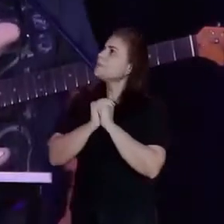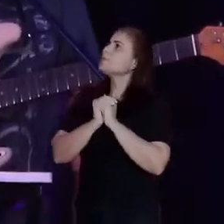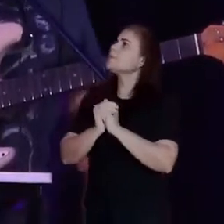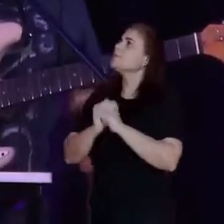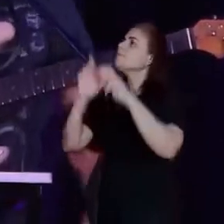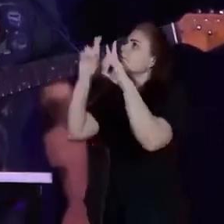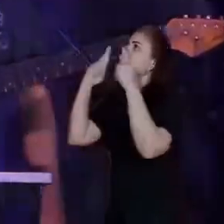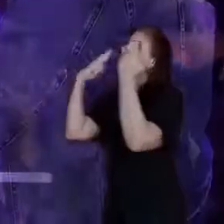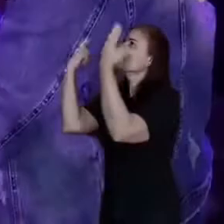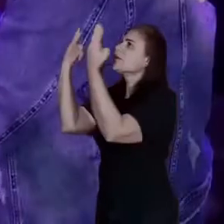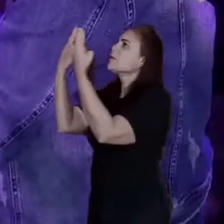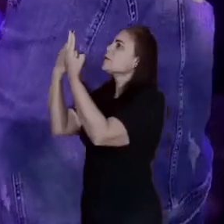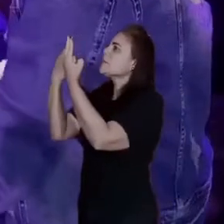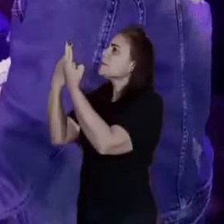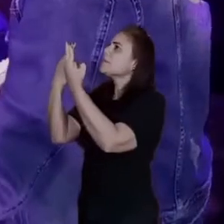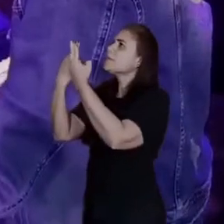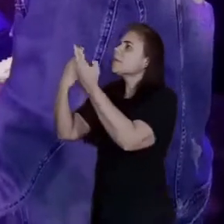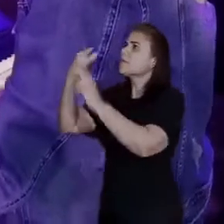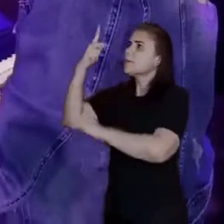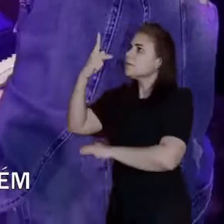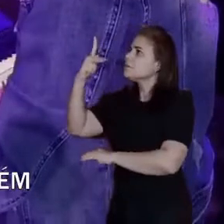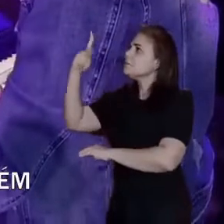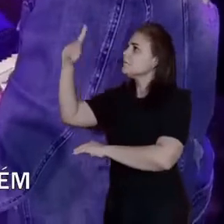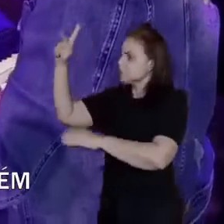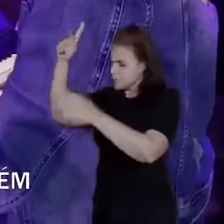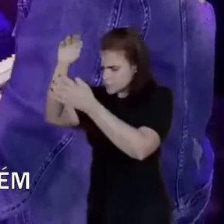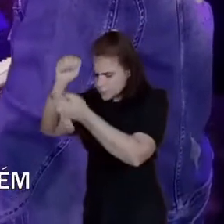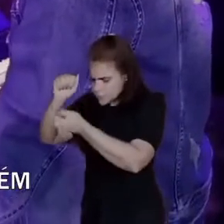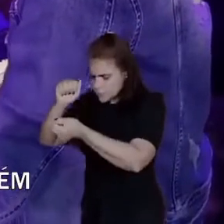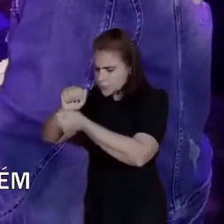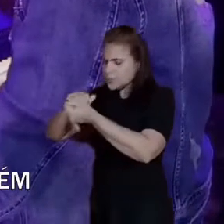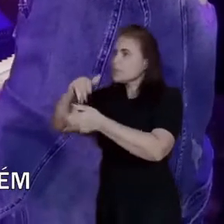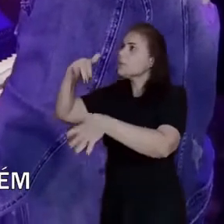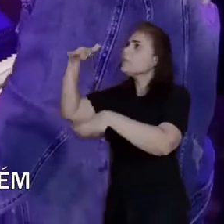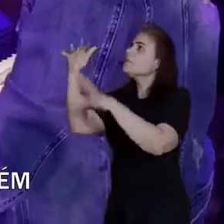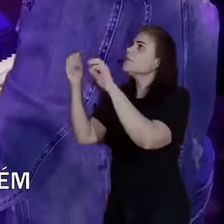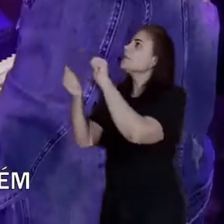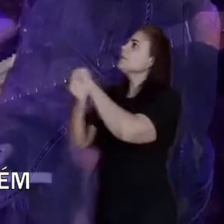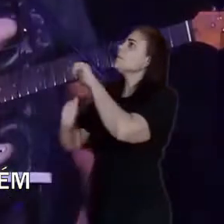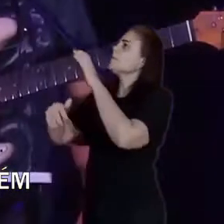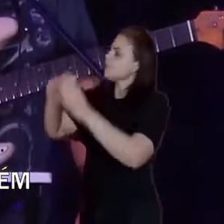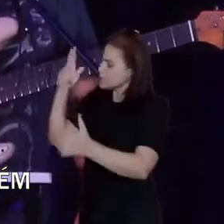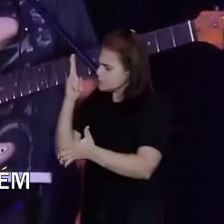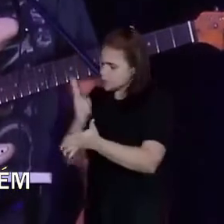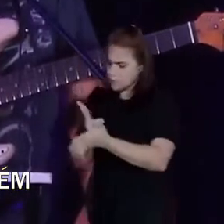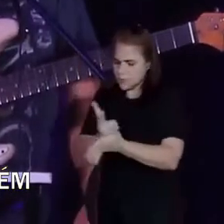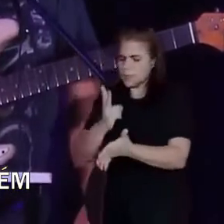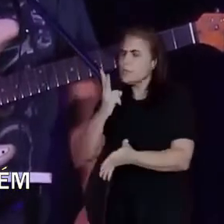deu um ao reino EA Glória para sempre